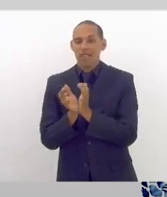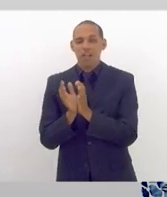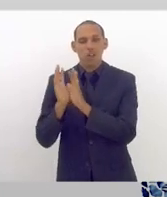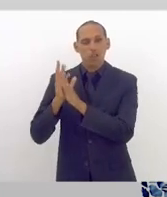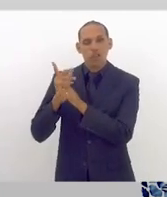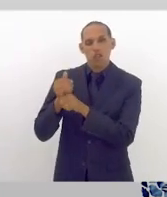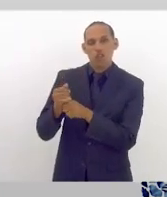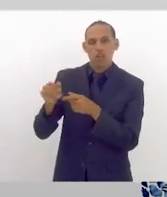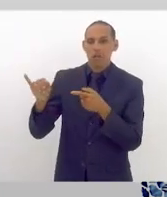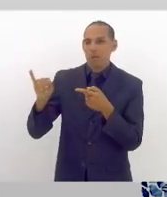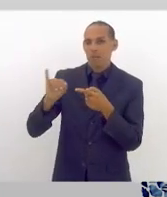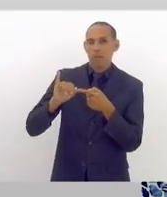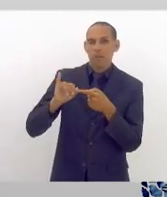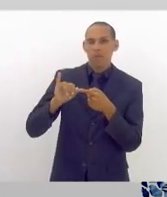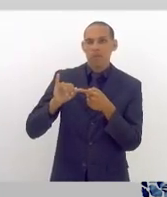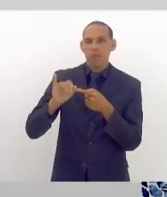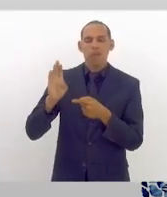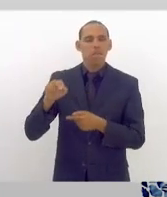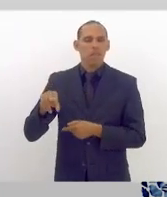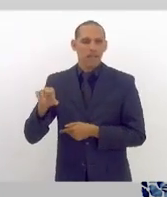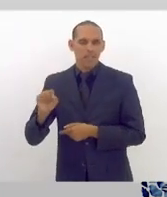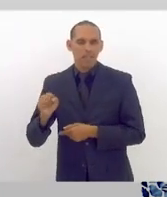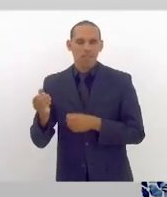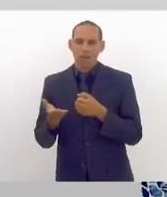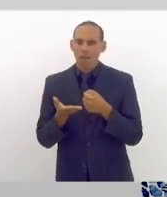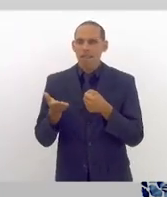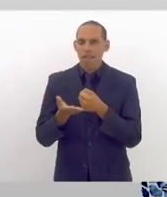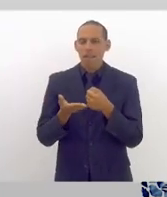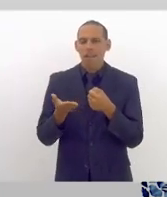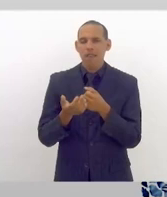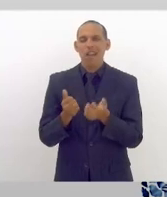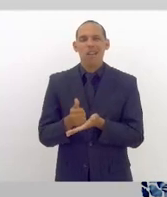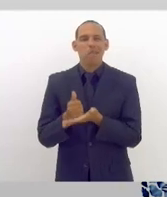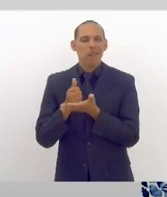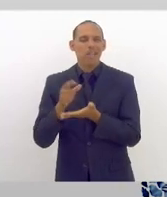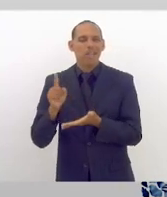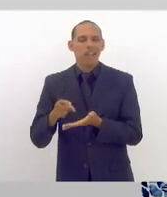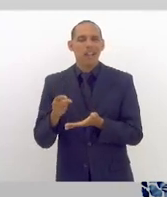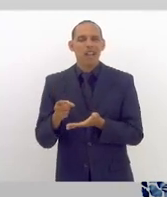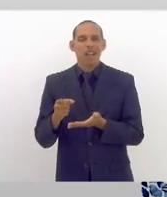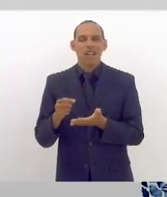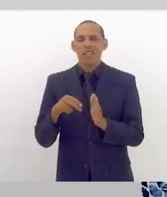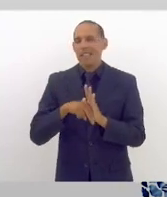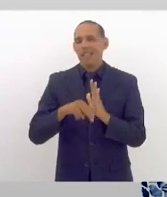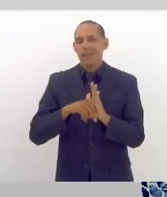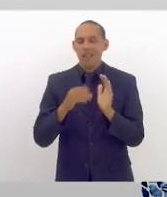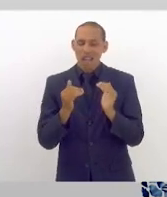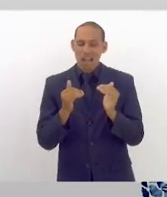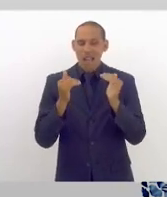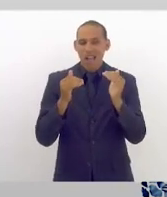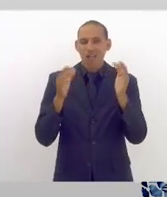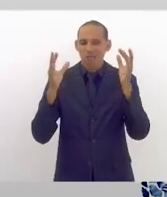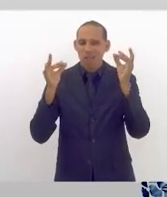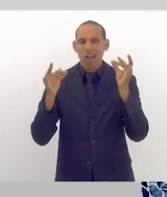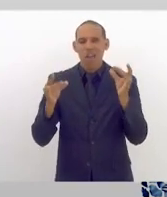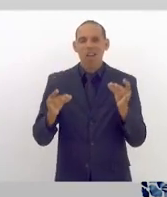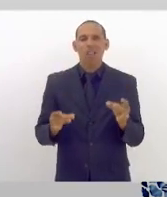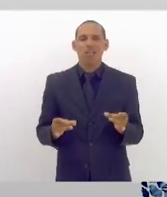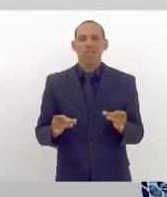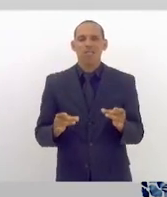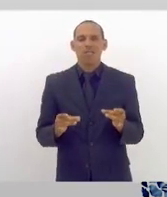importações de bens intermediários né com base num alto nível de detalhamento da descrição no nível da